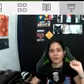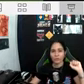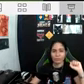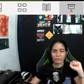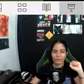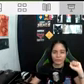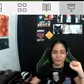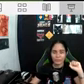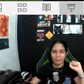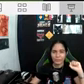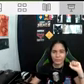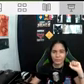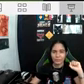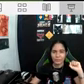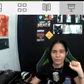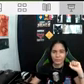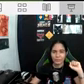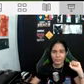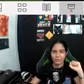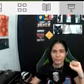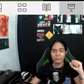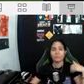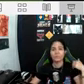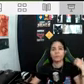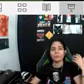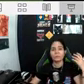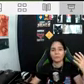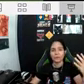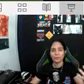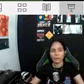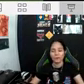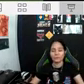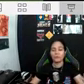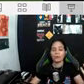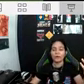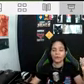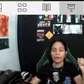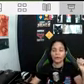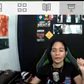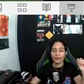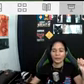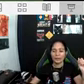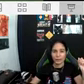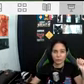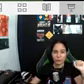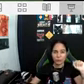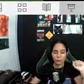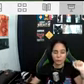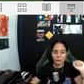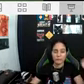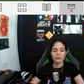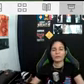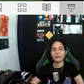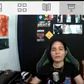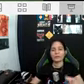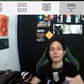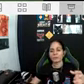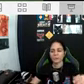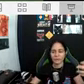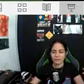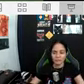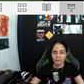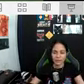usa dois tipos de aparelhos para verificar a pressão. Você usa o equipamento digital de pulso e